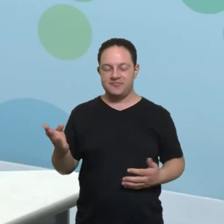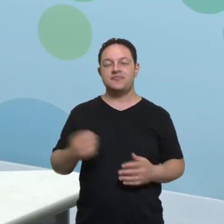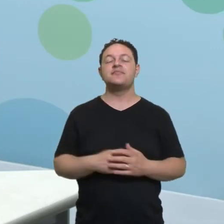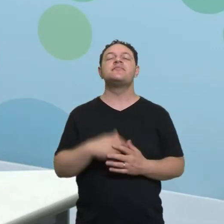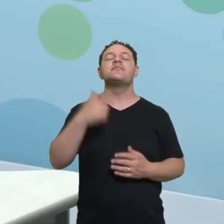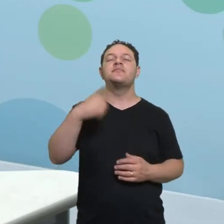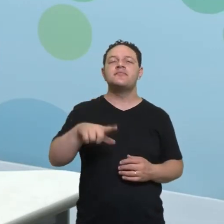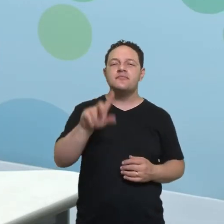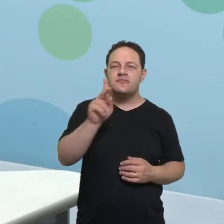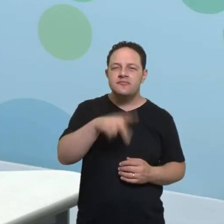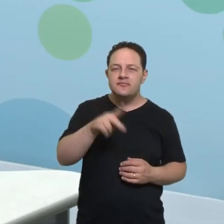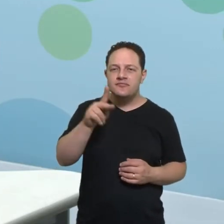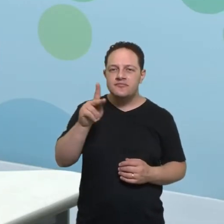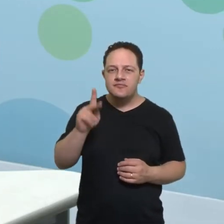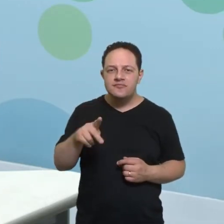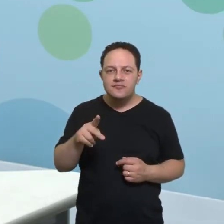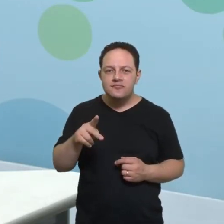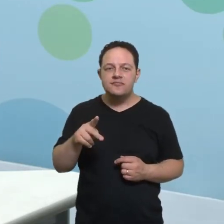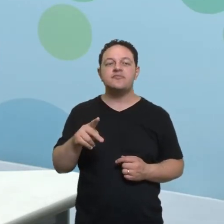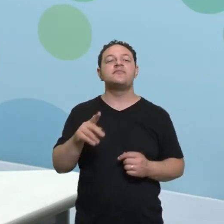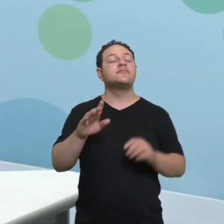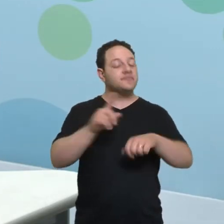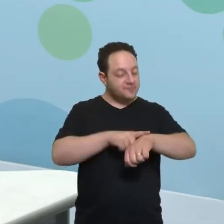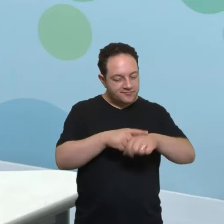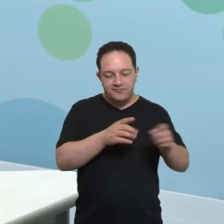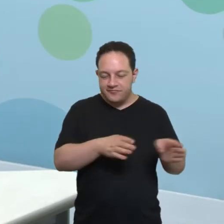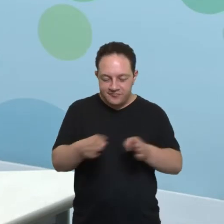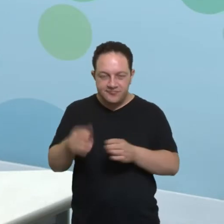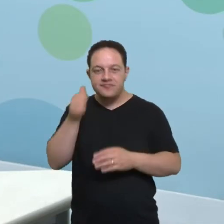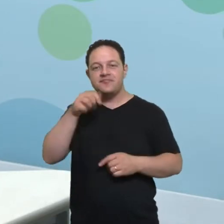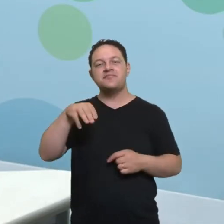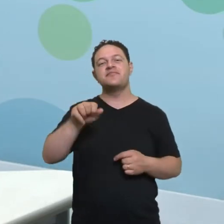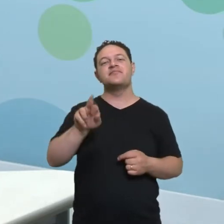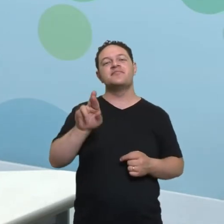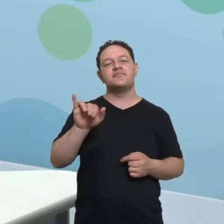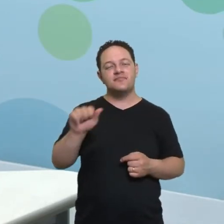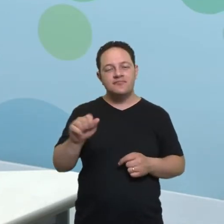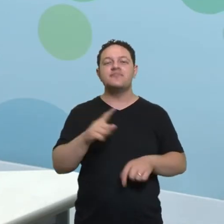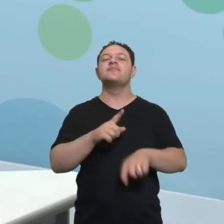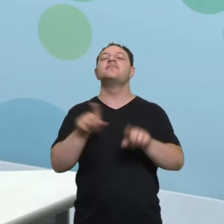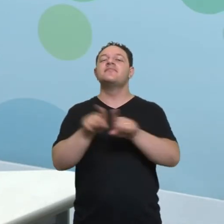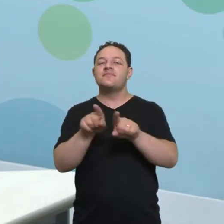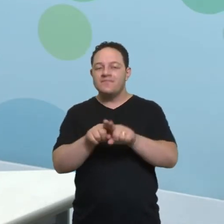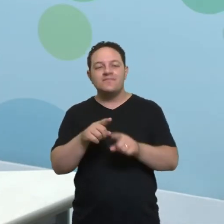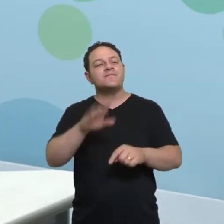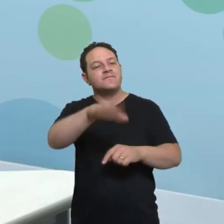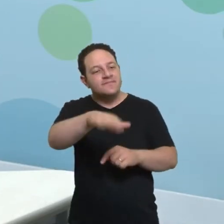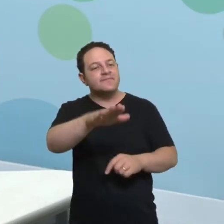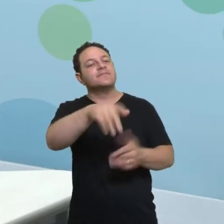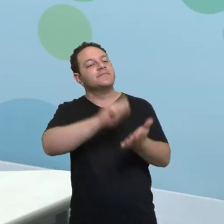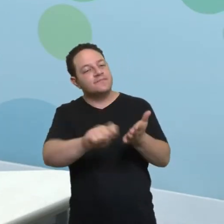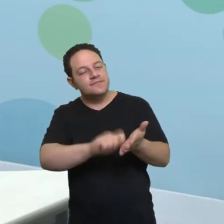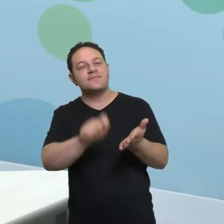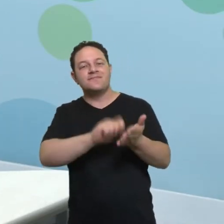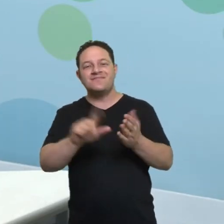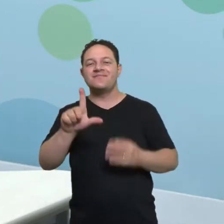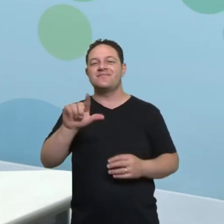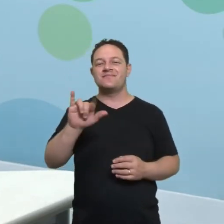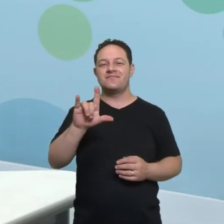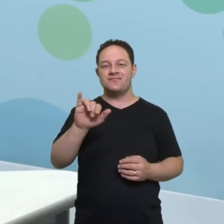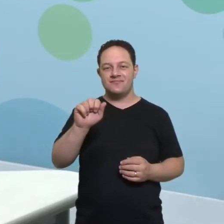o professor organização do tempo também professora Maria persistência na realização das atividades professora